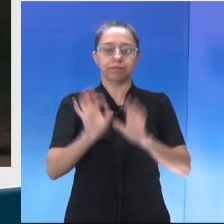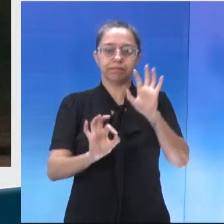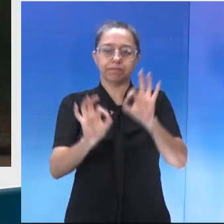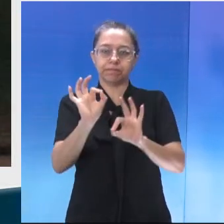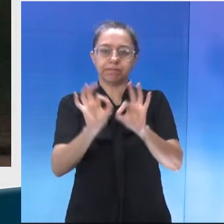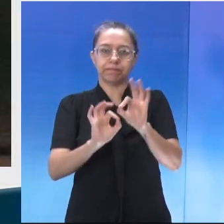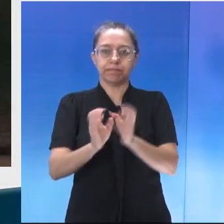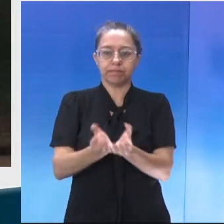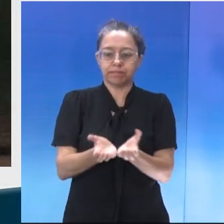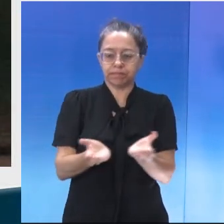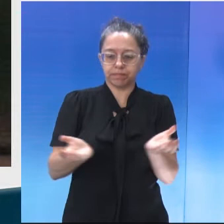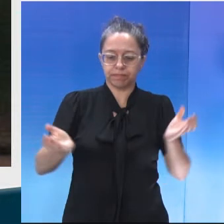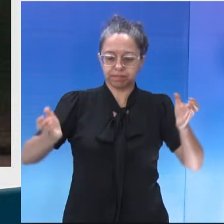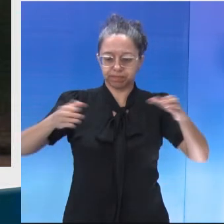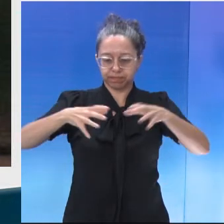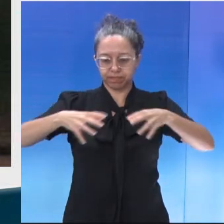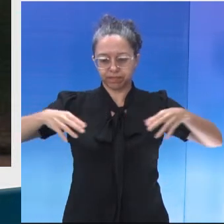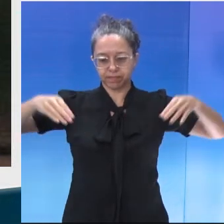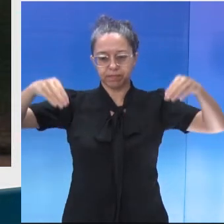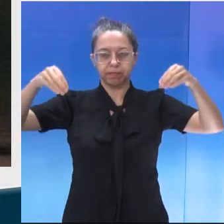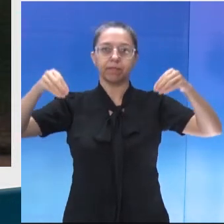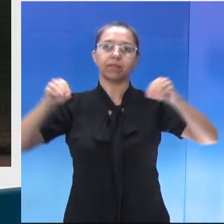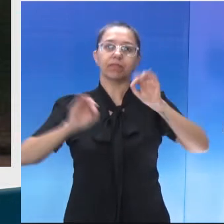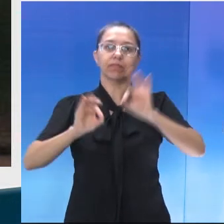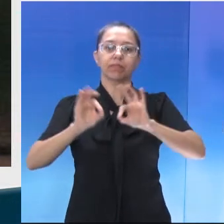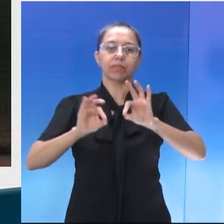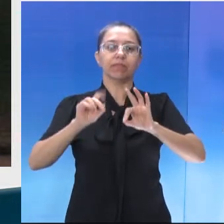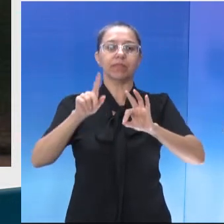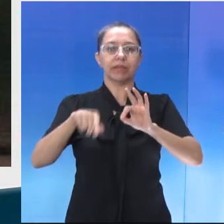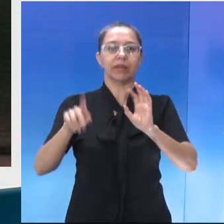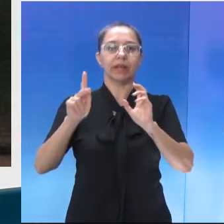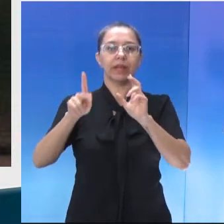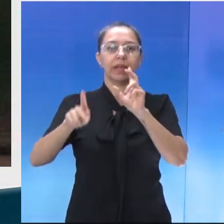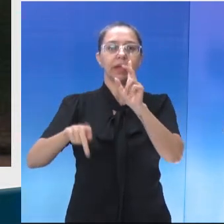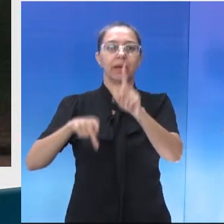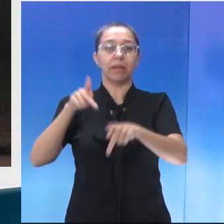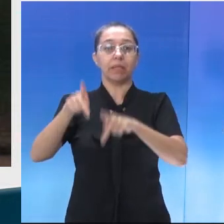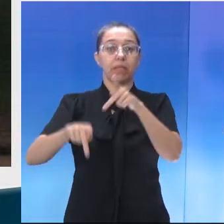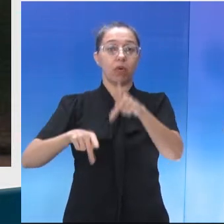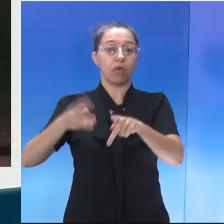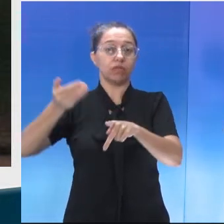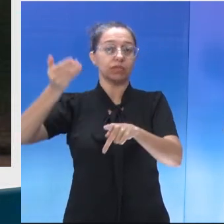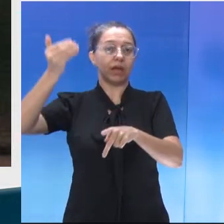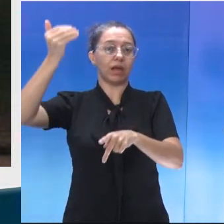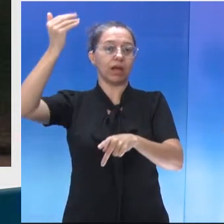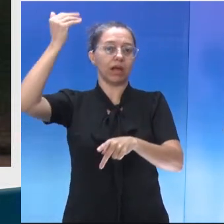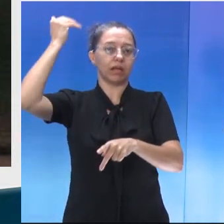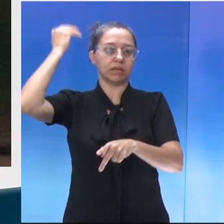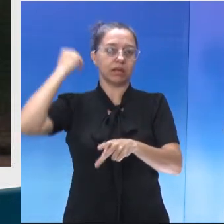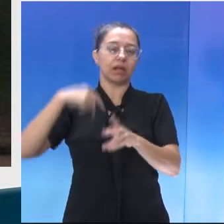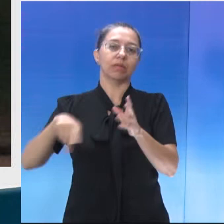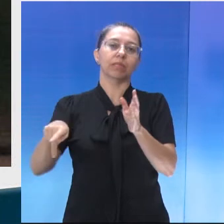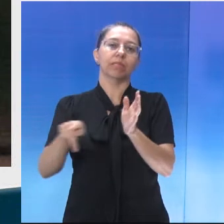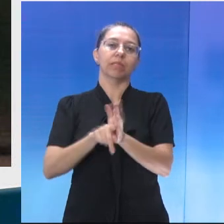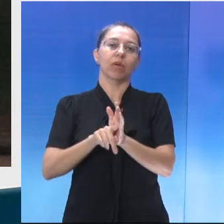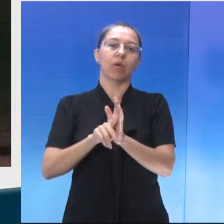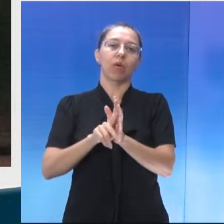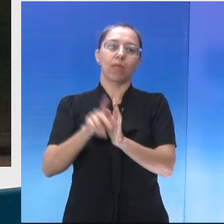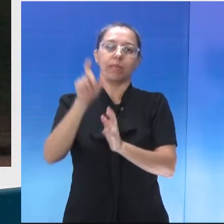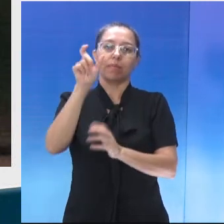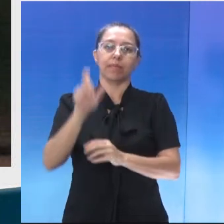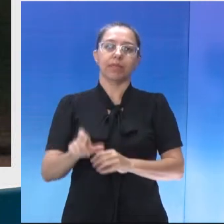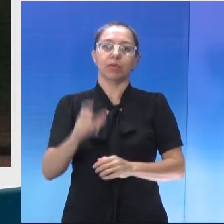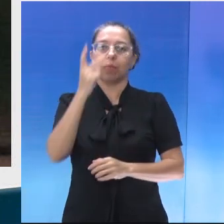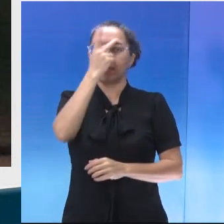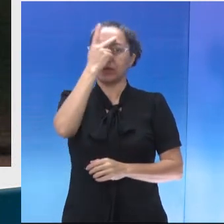Cerâmica produzida por antigas sociedades complexas que viviam na região de Santarém, no Pará. Quem